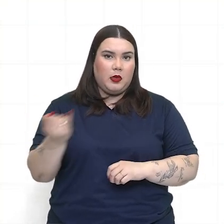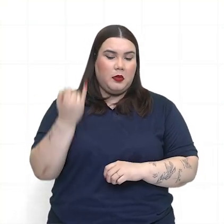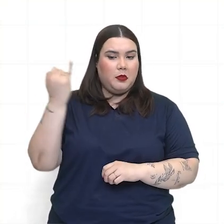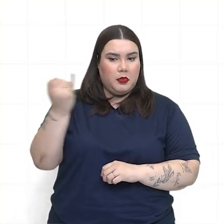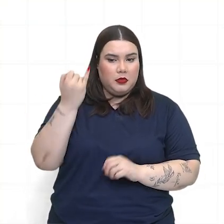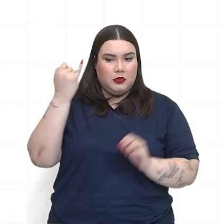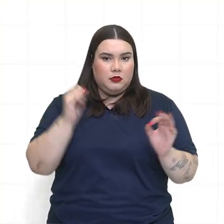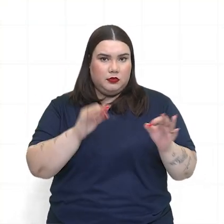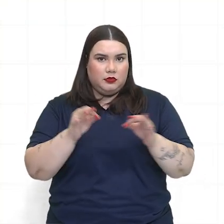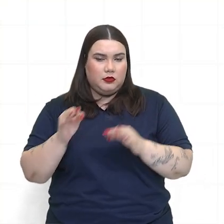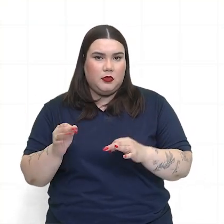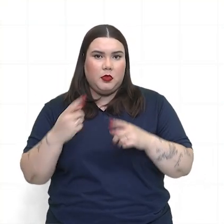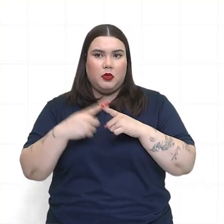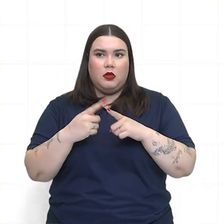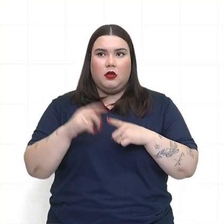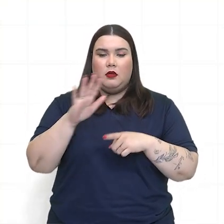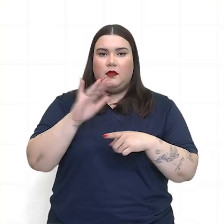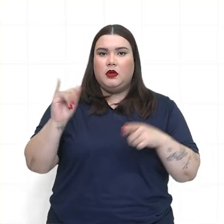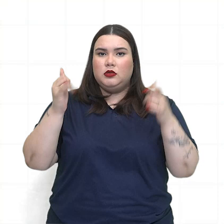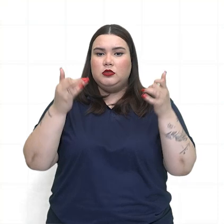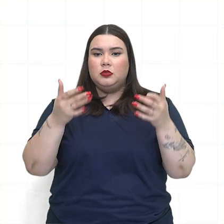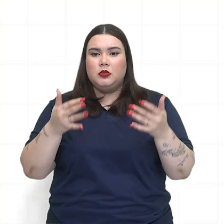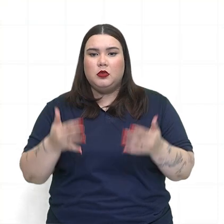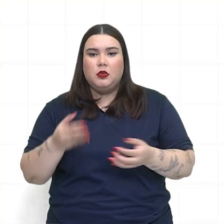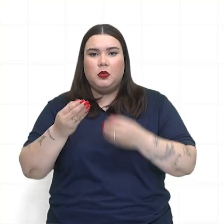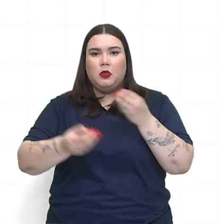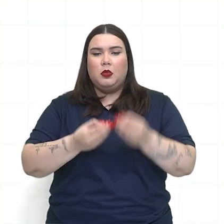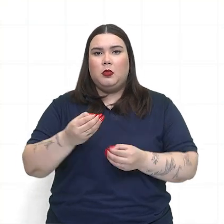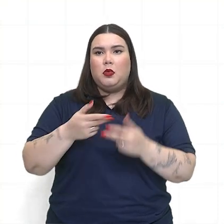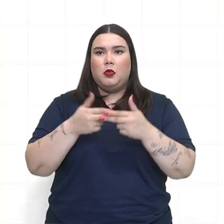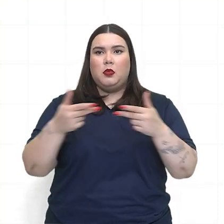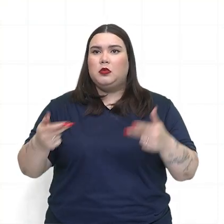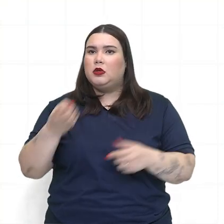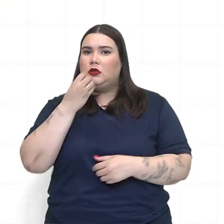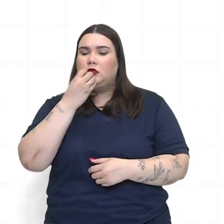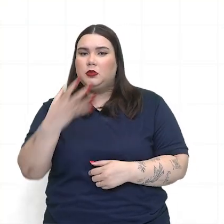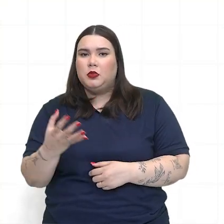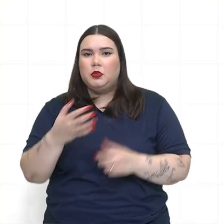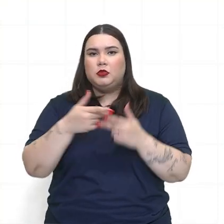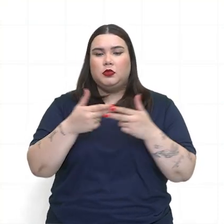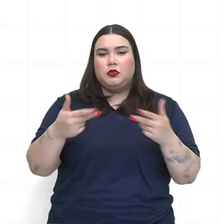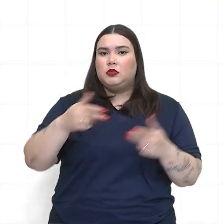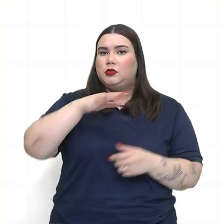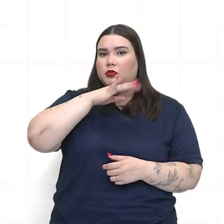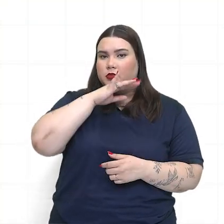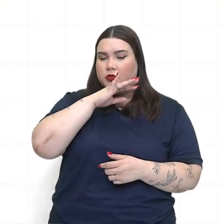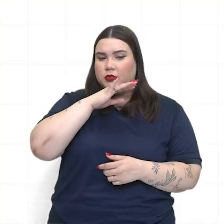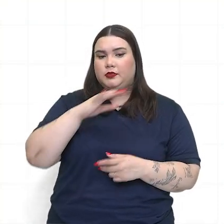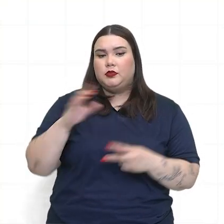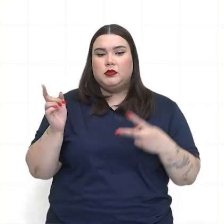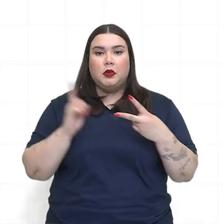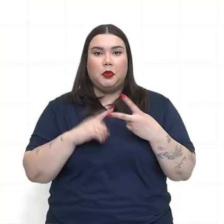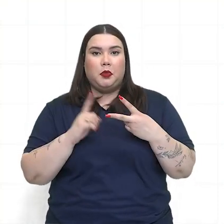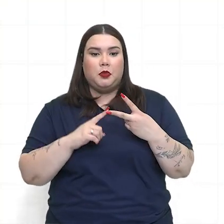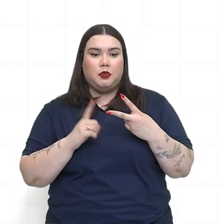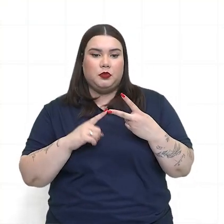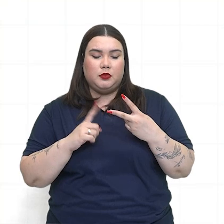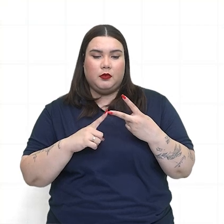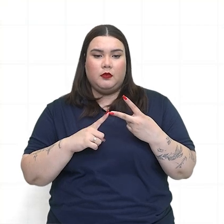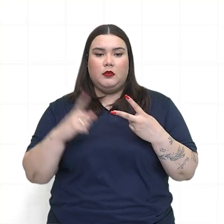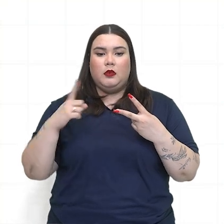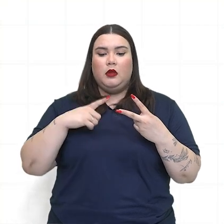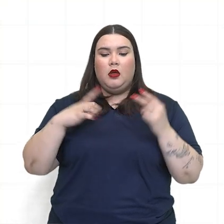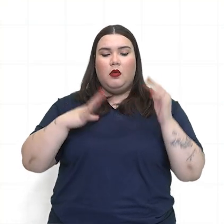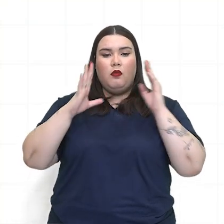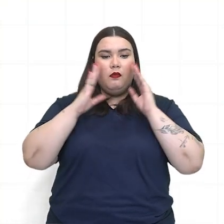muito importante, que ele vai trabalhar essa dimensão do que é bom, do que é mal, para a nossa convivência. 2, ele tem